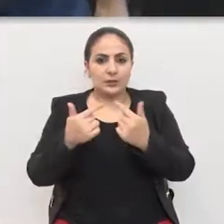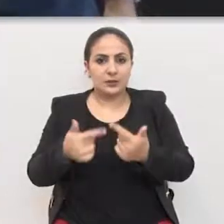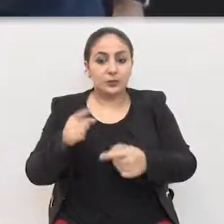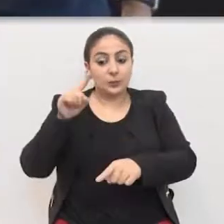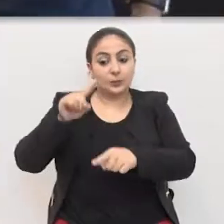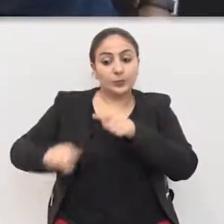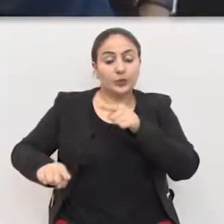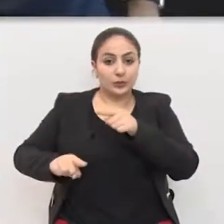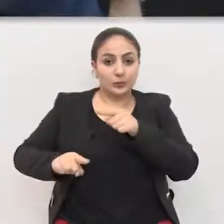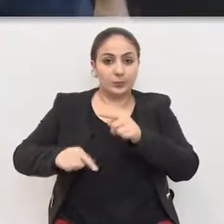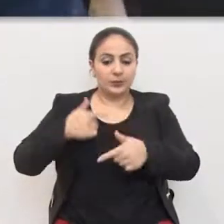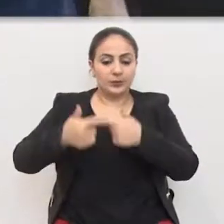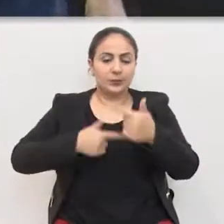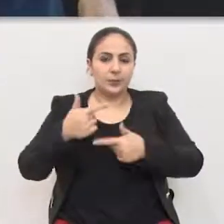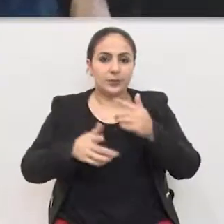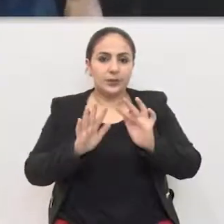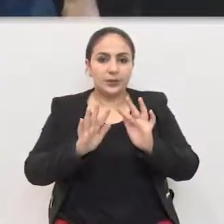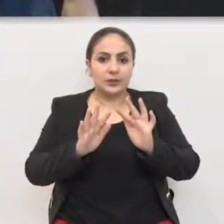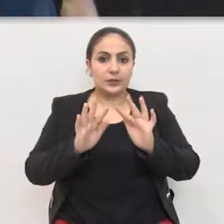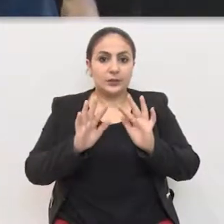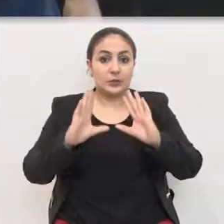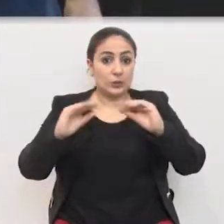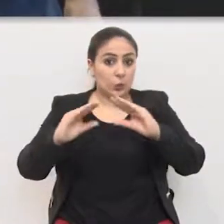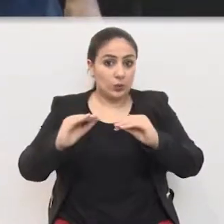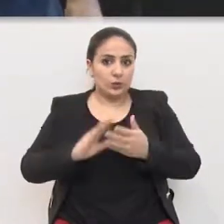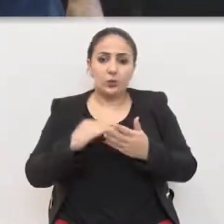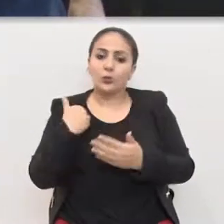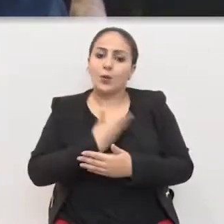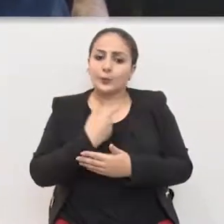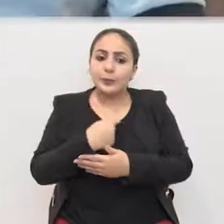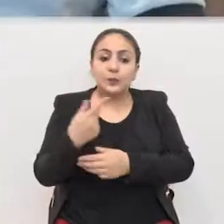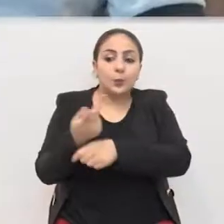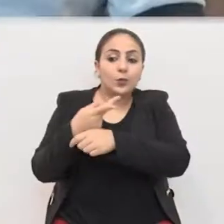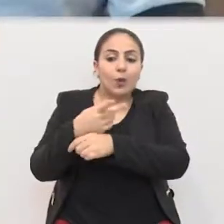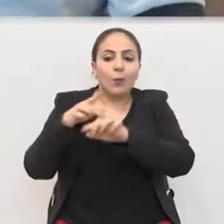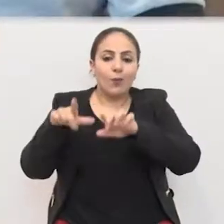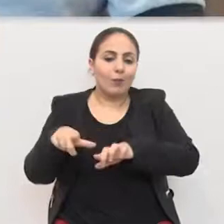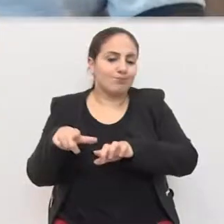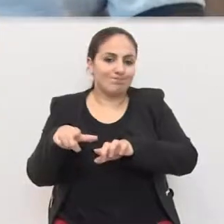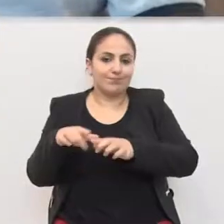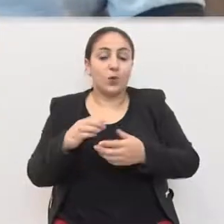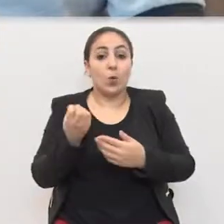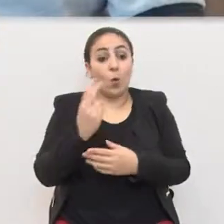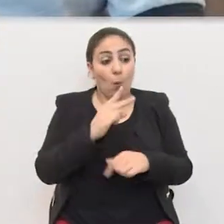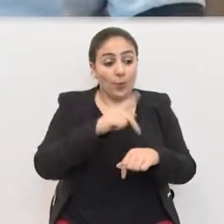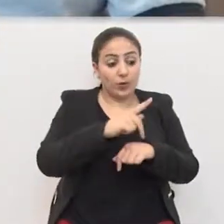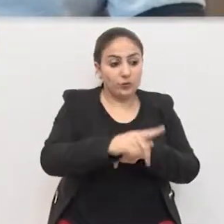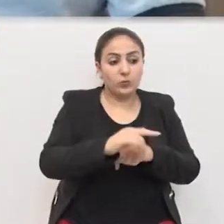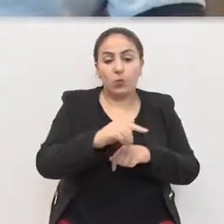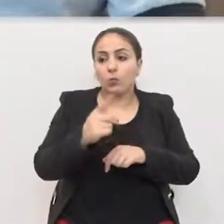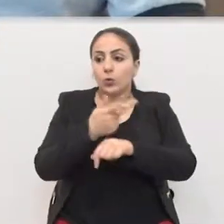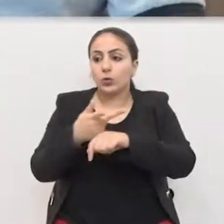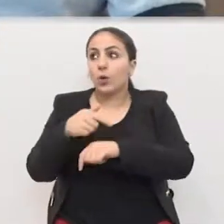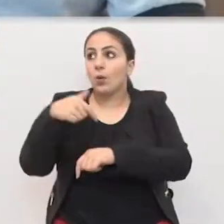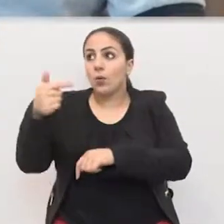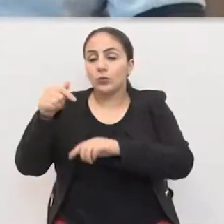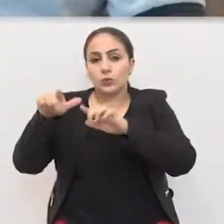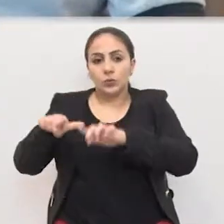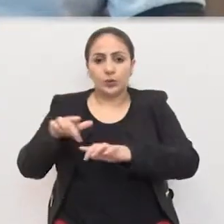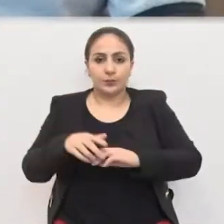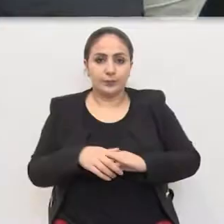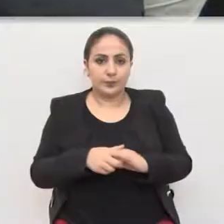né? Então, ali nós temos que sair de qualquer jeito, temos que abrir um lugar. Ou Passo Fundo, ou fora de Passo